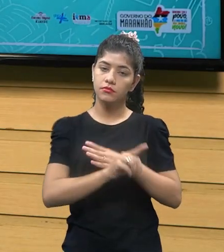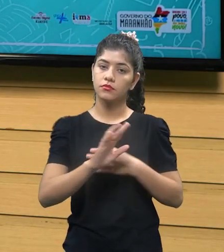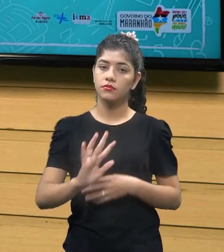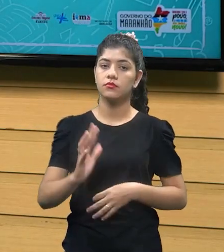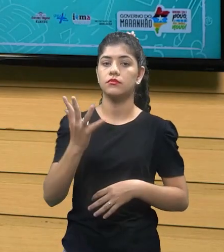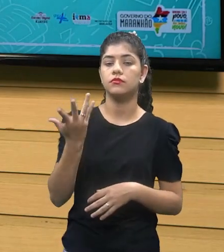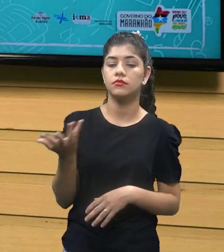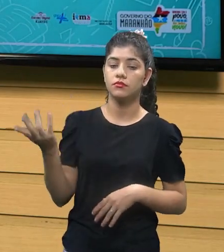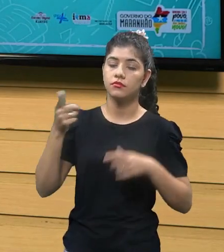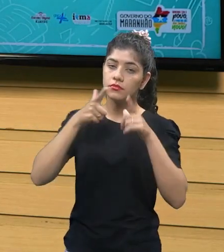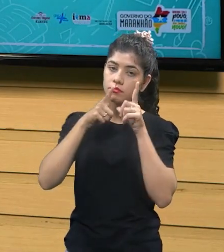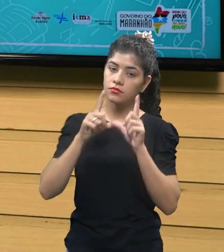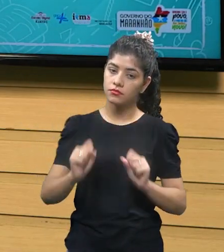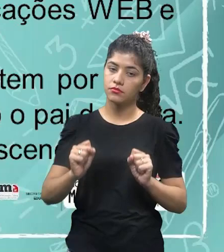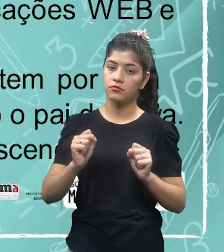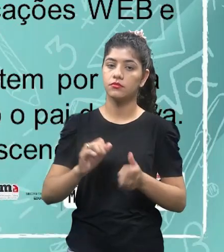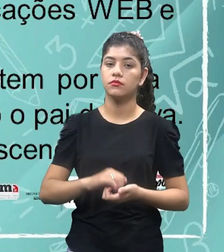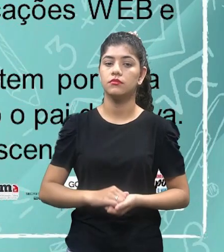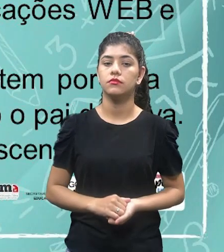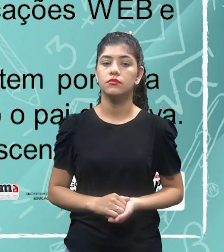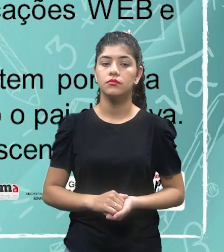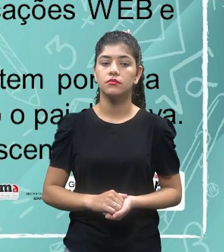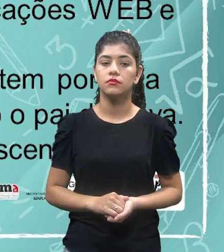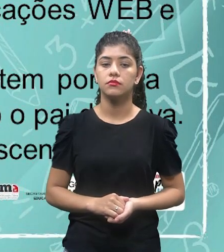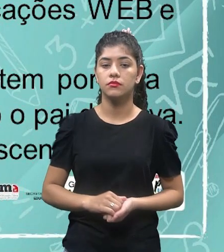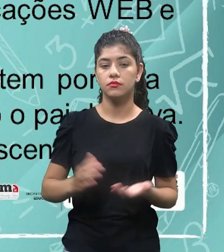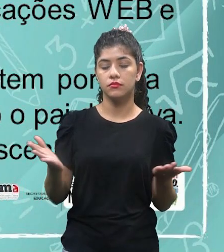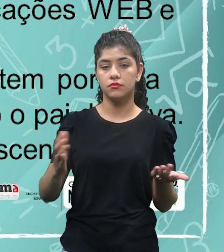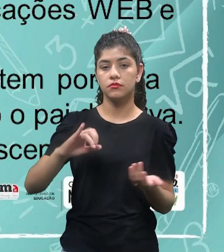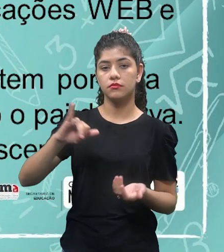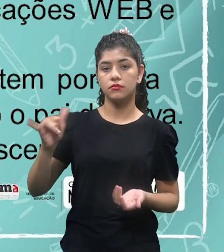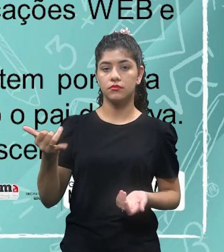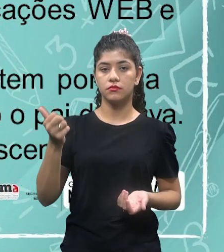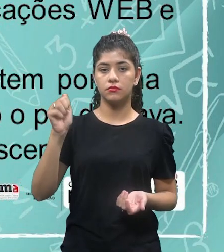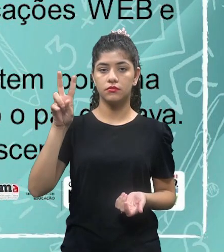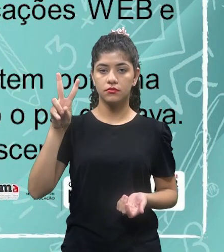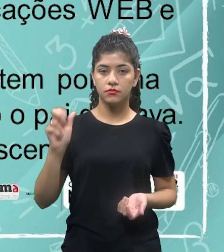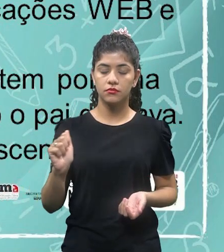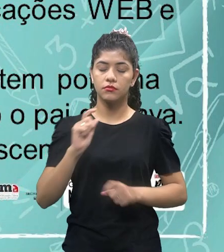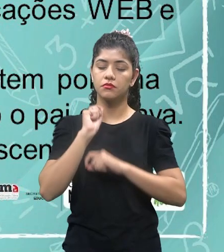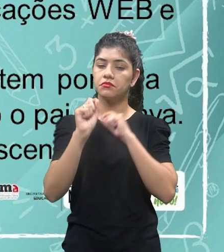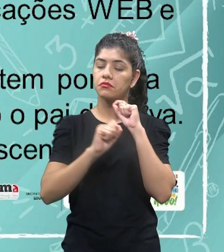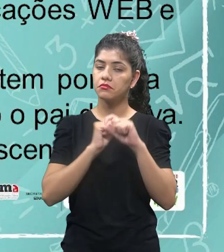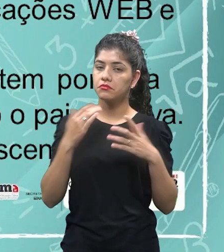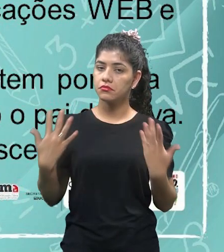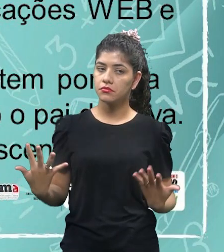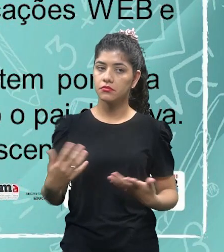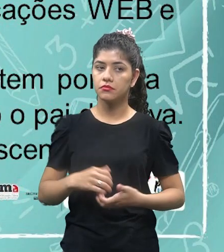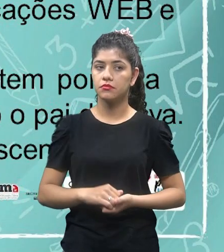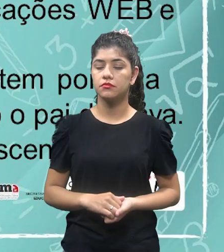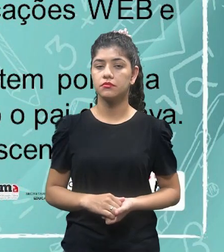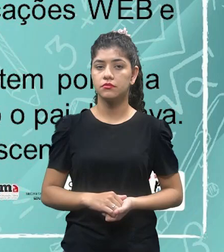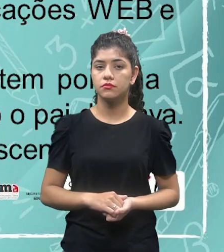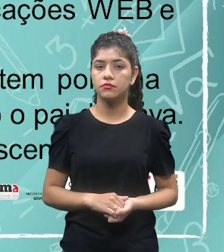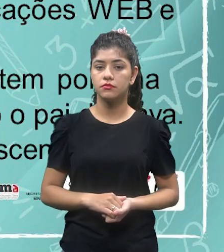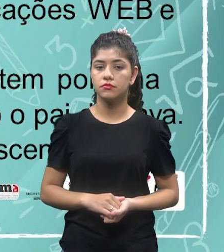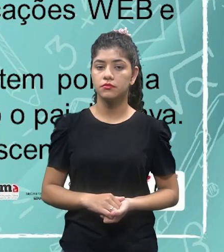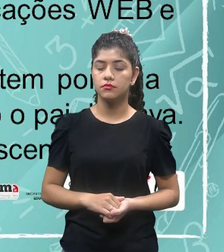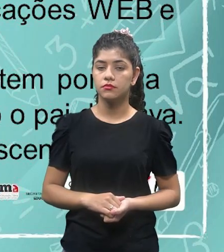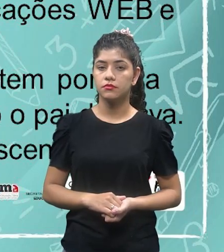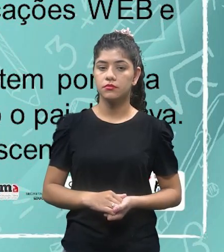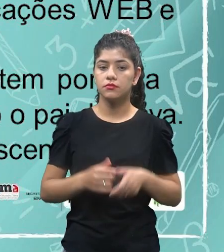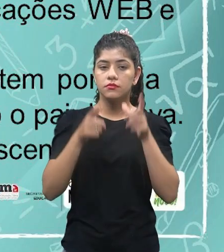esse mundo da linguagem da programação. Linguagem Java. O que é o Java? O Java é uma linguagem